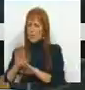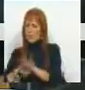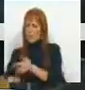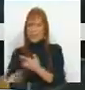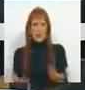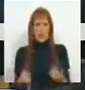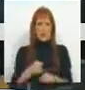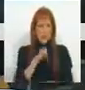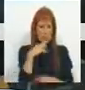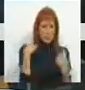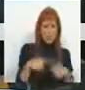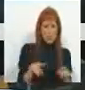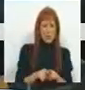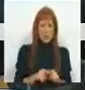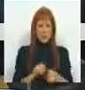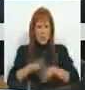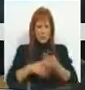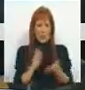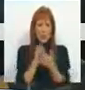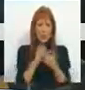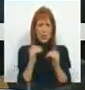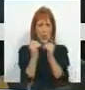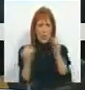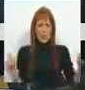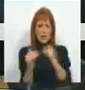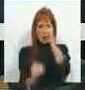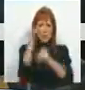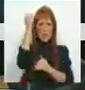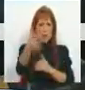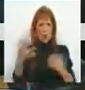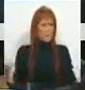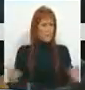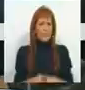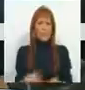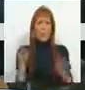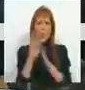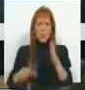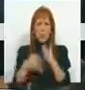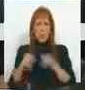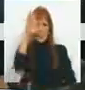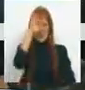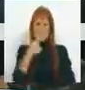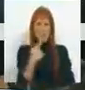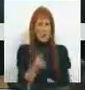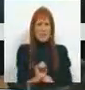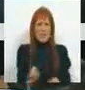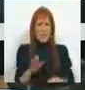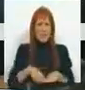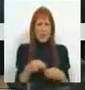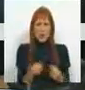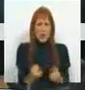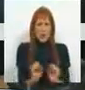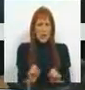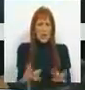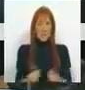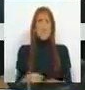formativos? Há a possibilidade de prosseguimento de estudos a nível superior? O programa de governo nada refere sobre esta